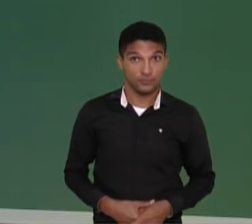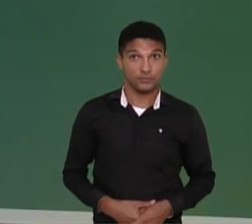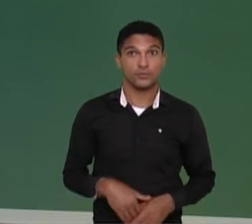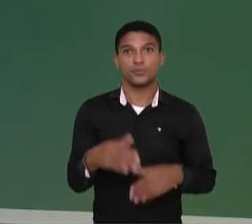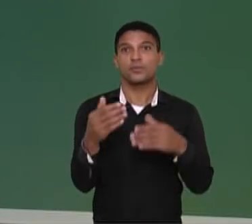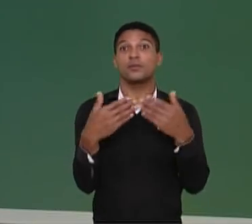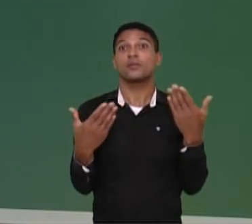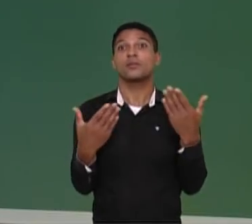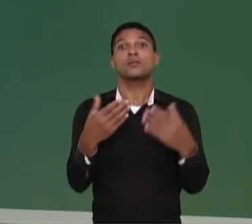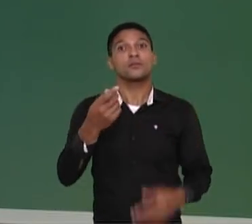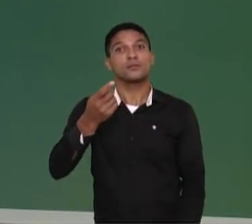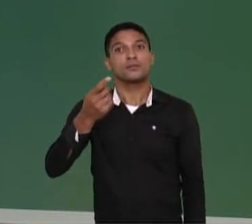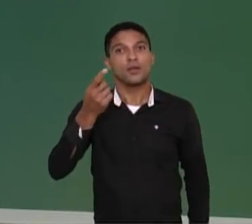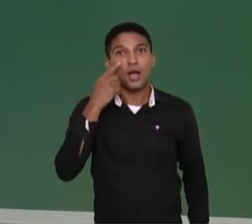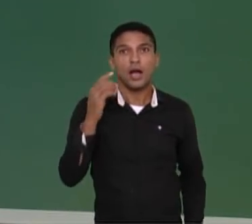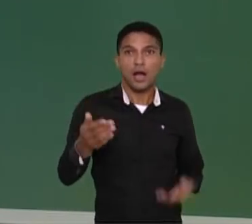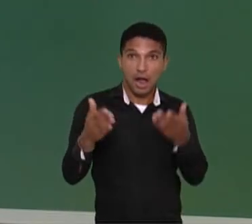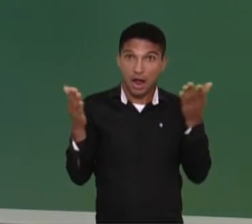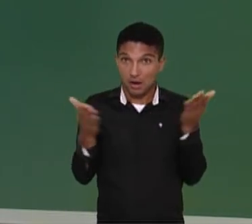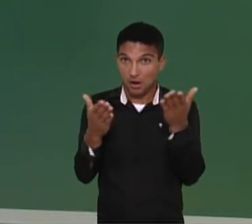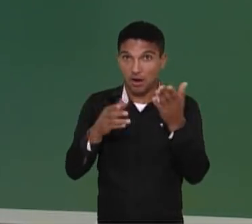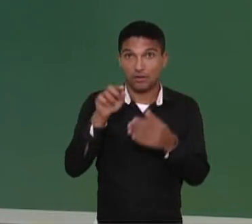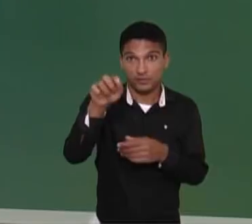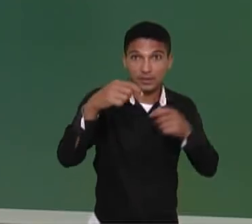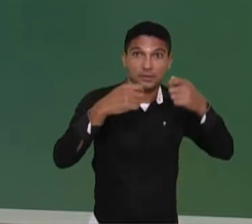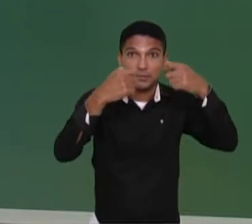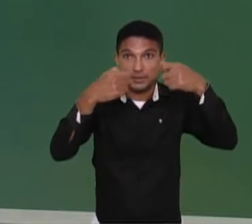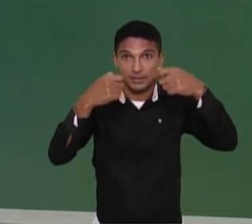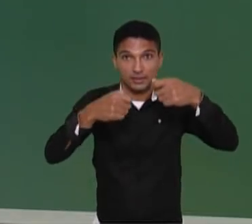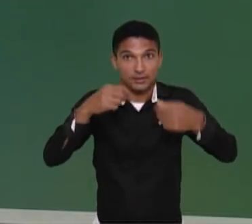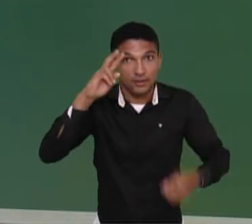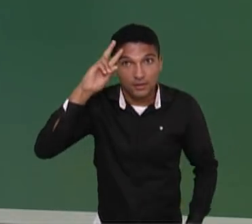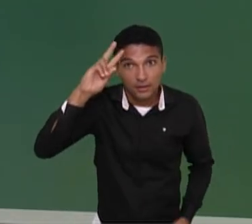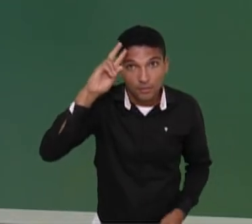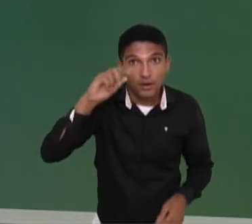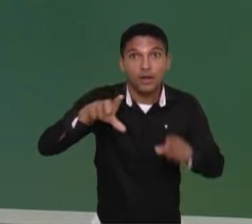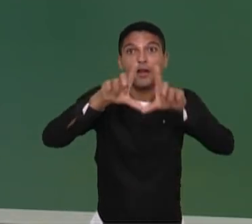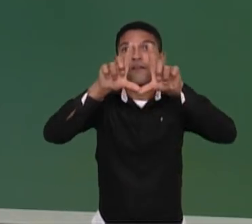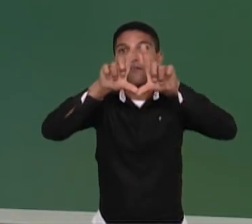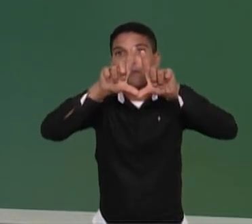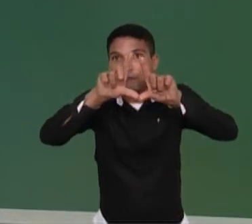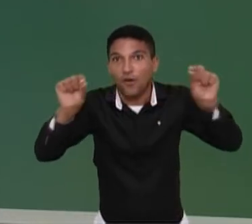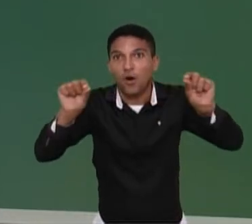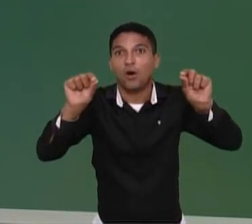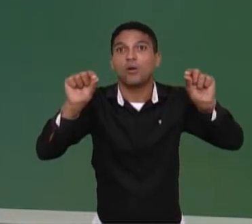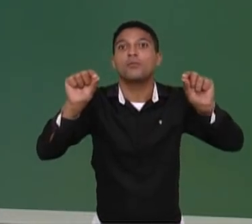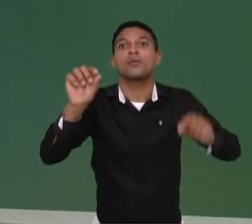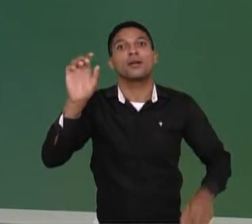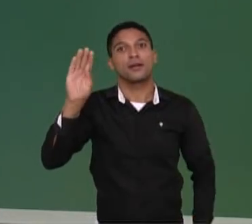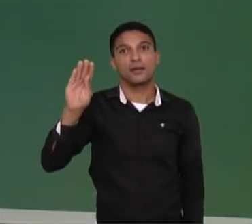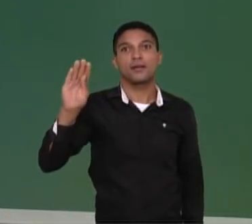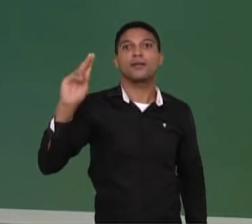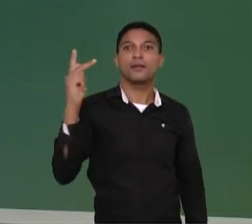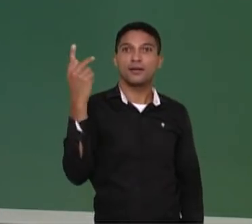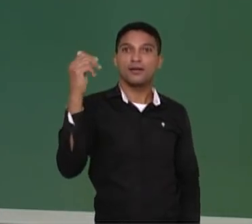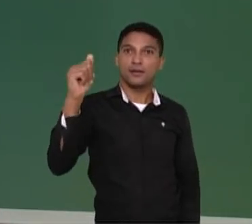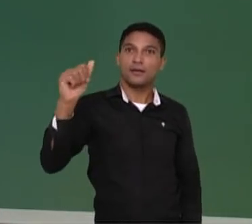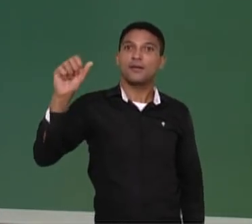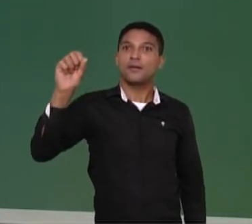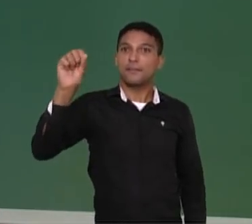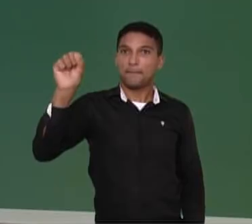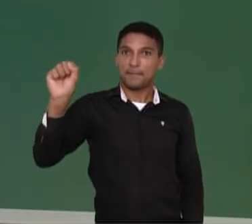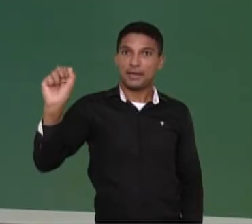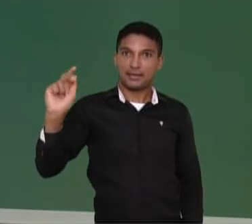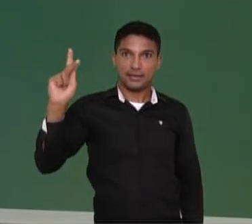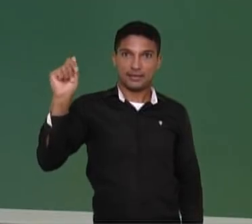Então, aí agora o que você vai precisar, né? Você vai precisar lembrar da famosa formulazinha de Bhaskara, identificar as raízes de uma